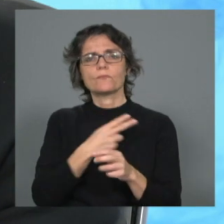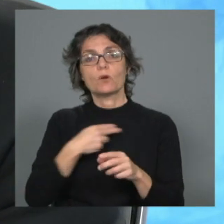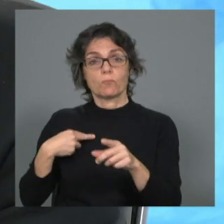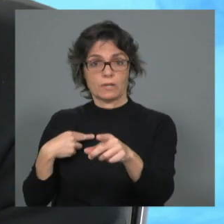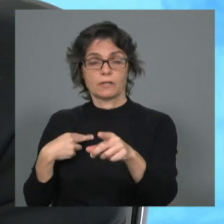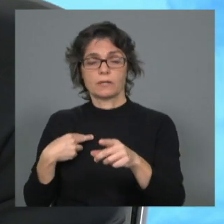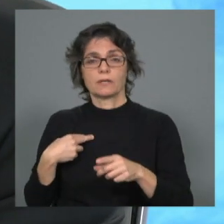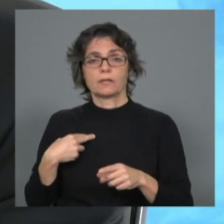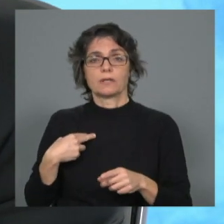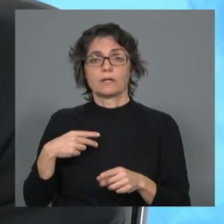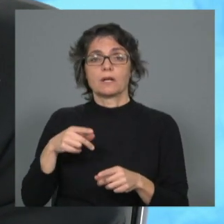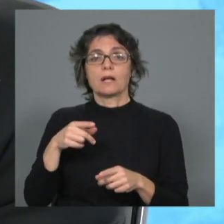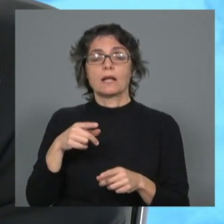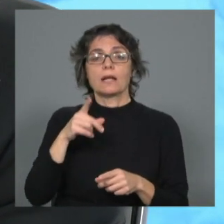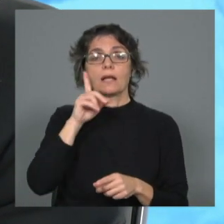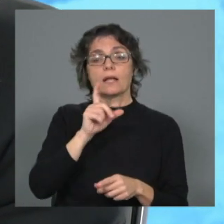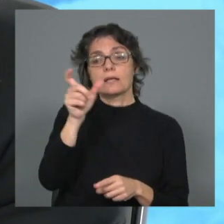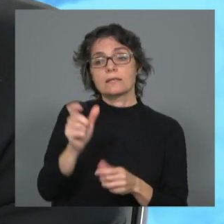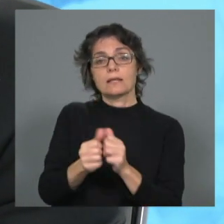Pequim. A Camila